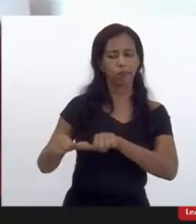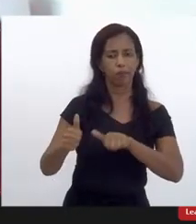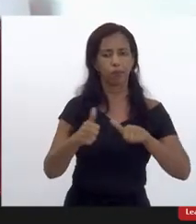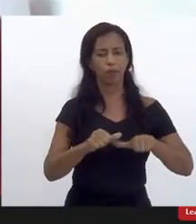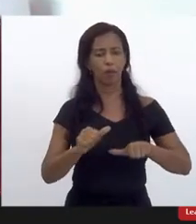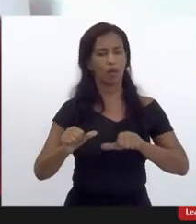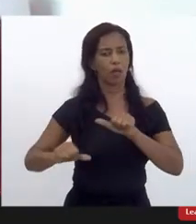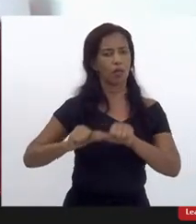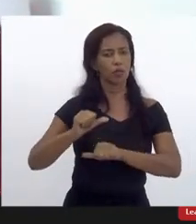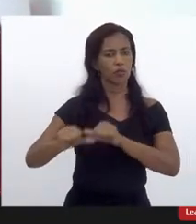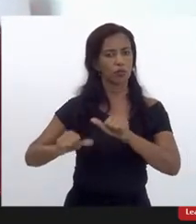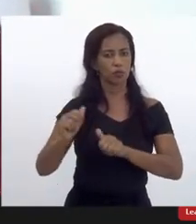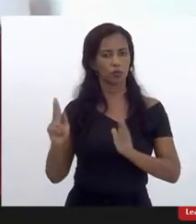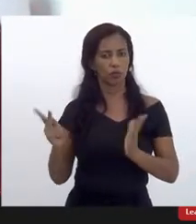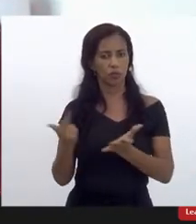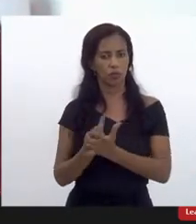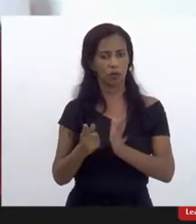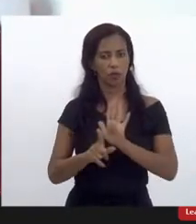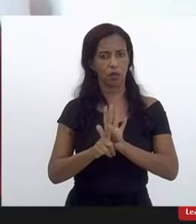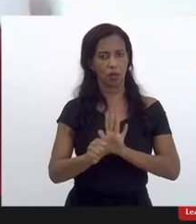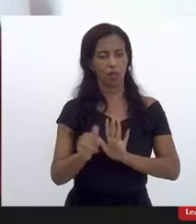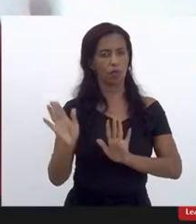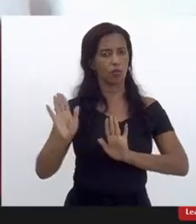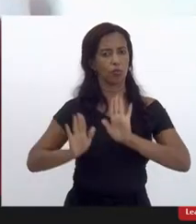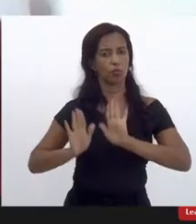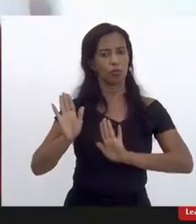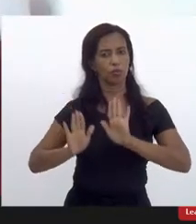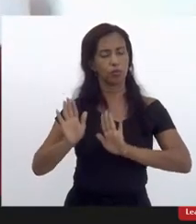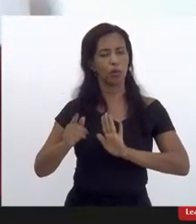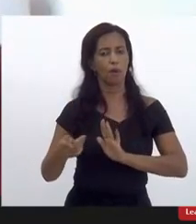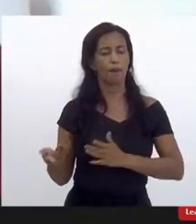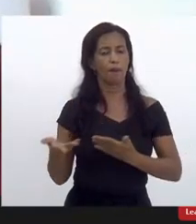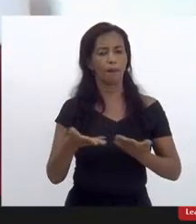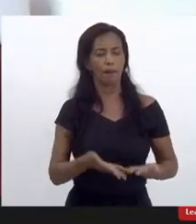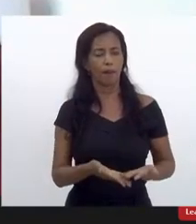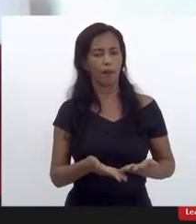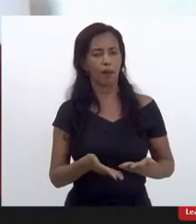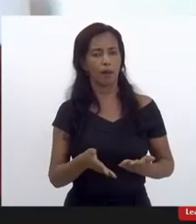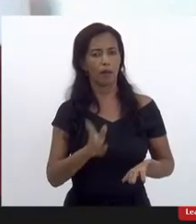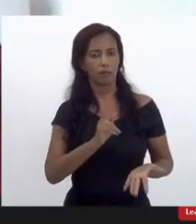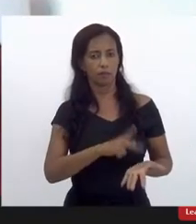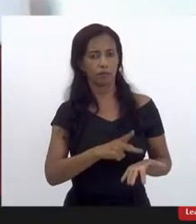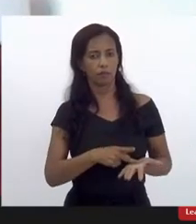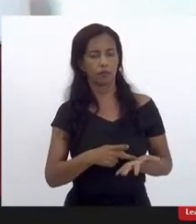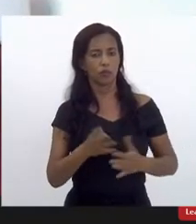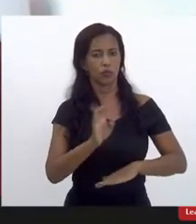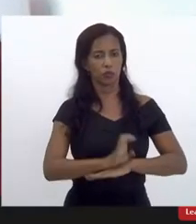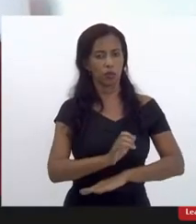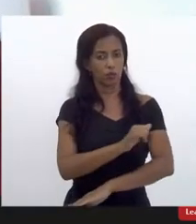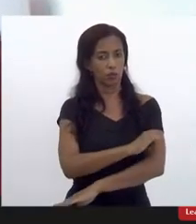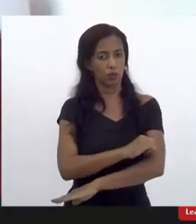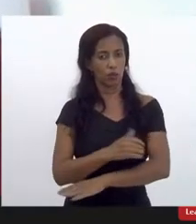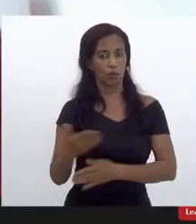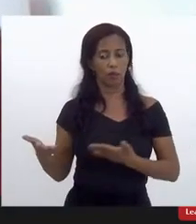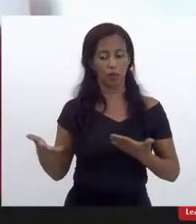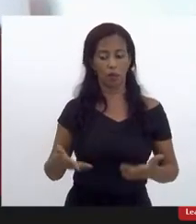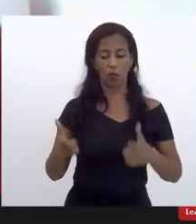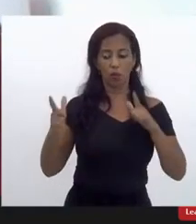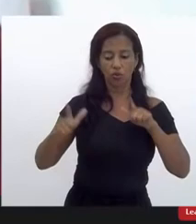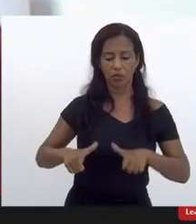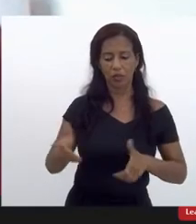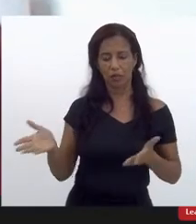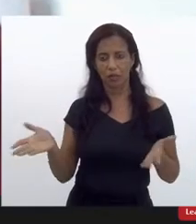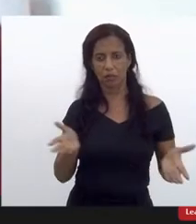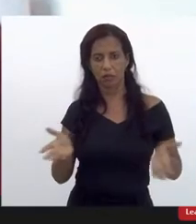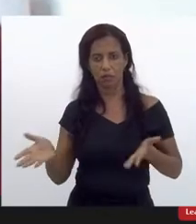as mudanças que foram feitas na lei de licitações para a realidade do Estado do Rio de Janeiro, para que nos casos onde há essa